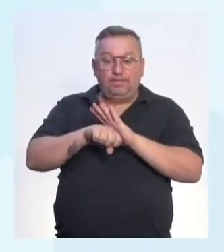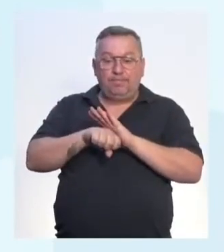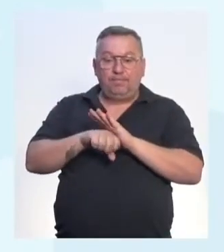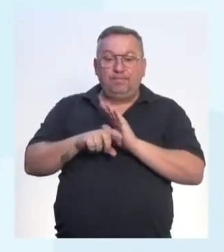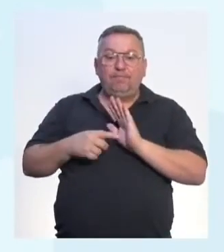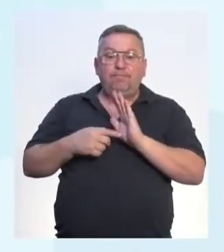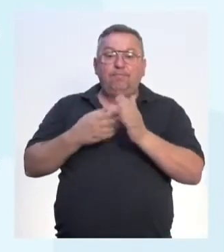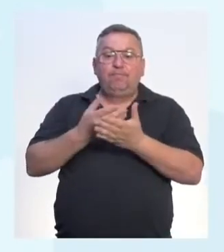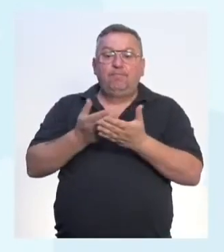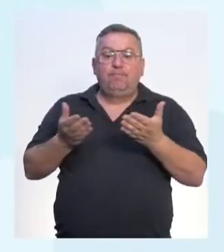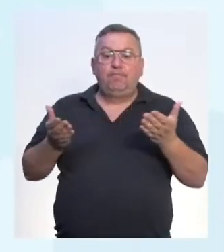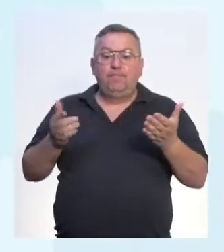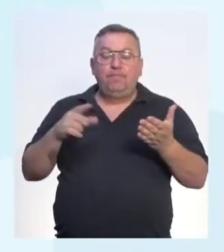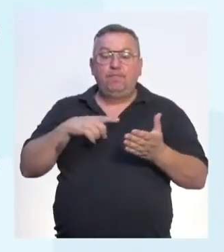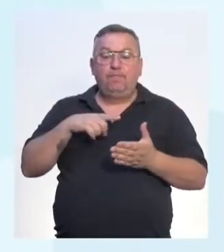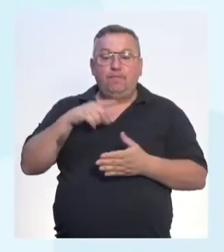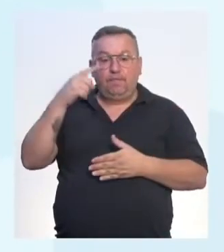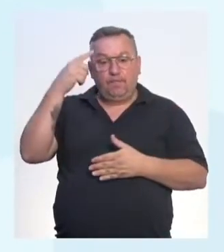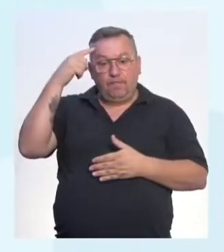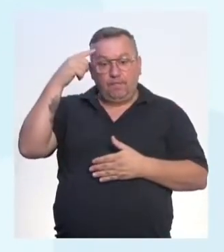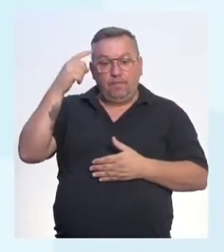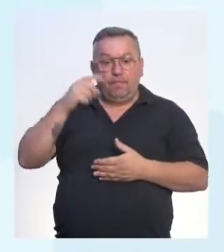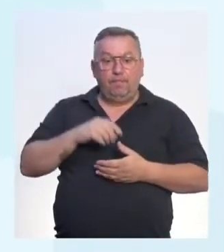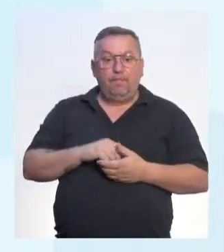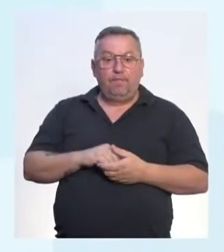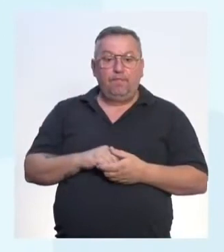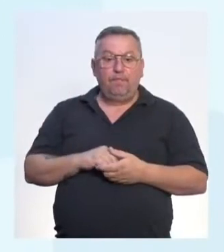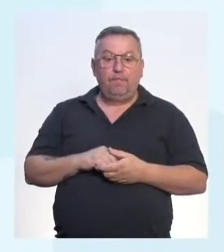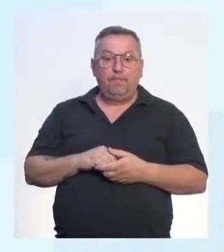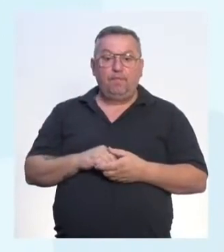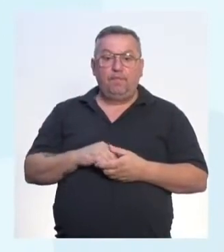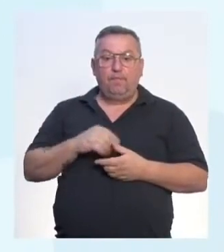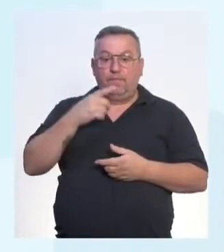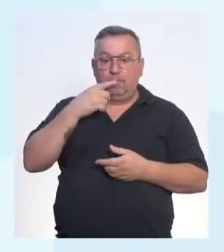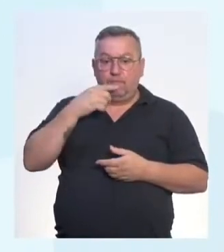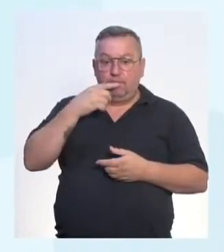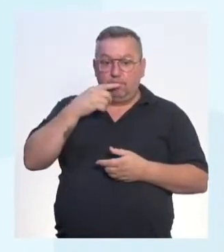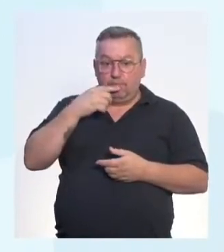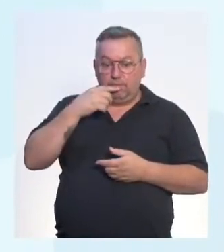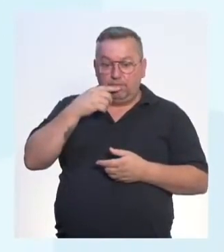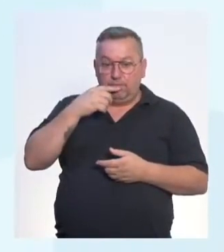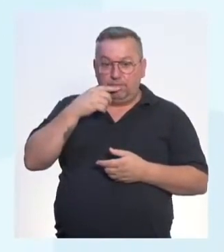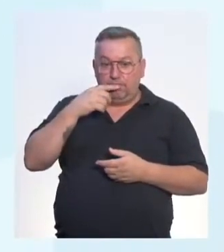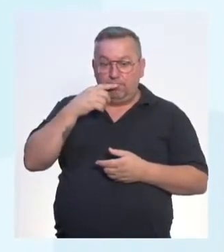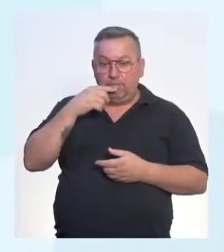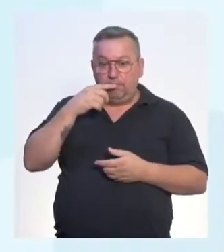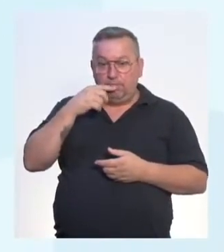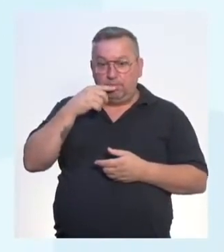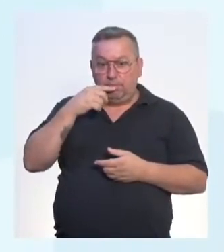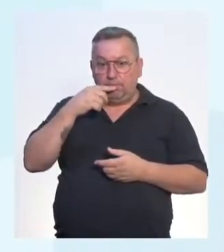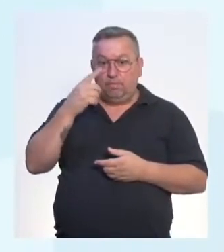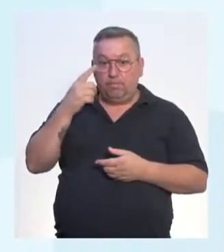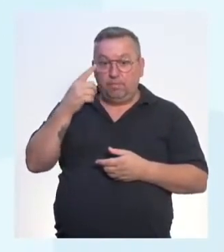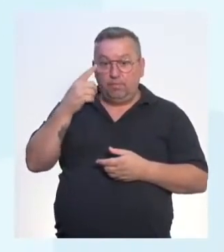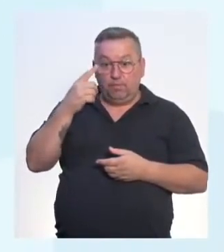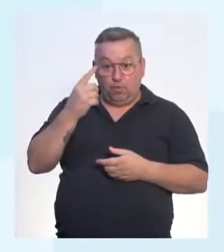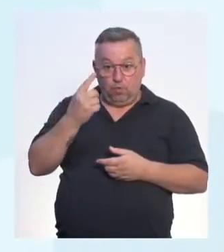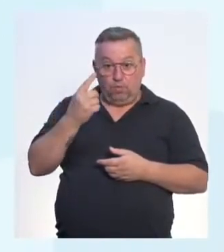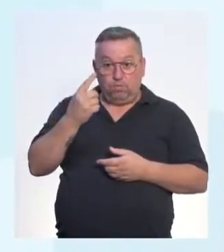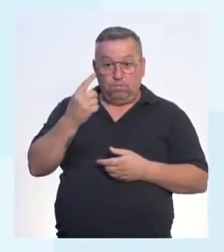aparecer aí para vocês. Então, essa é a ideia, ó. Então, em vermelho, essa parte central aí, vale 1